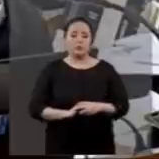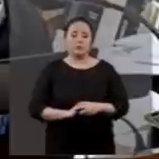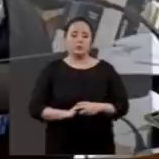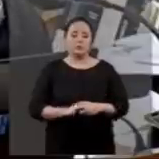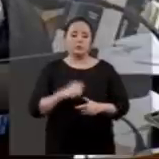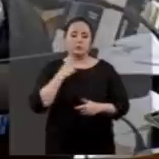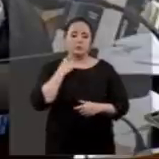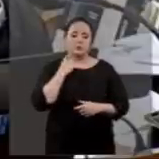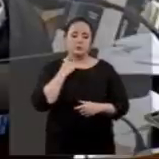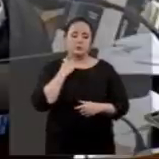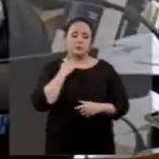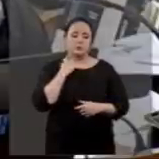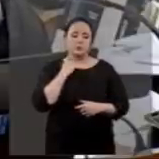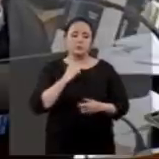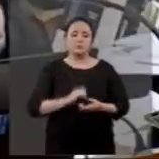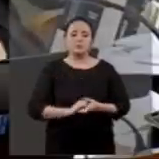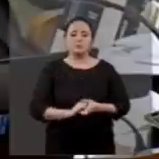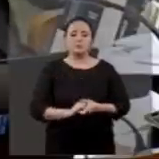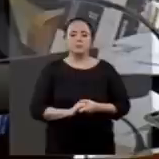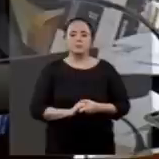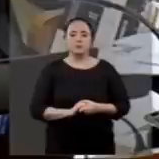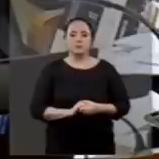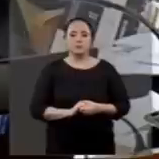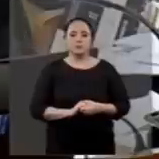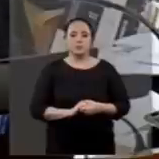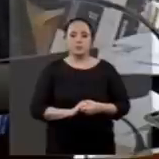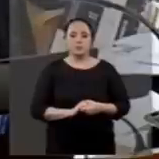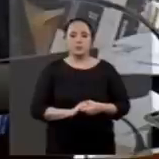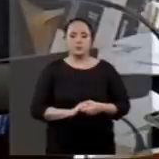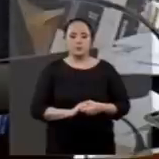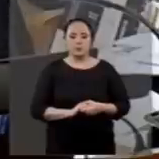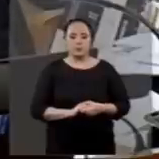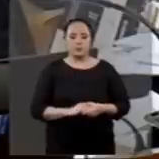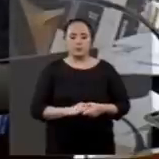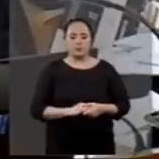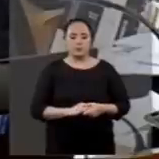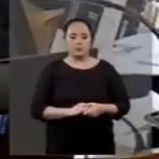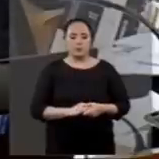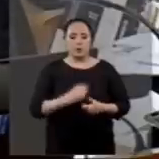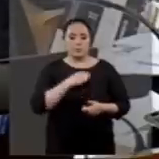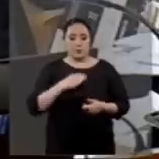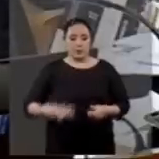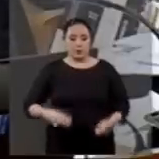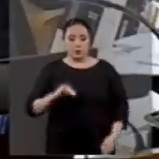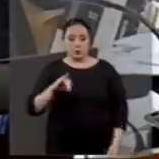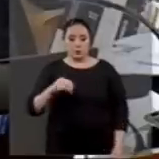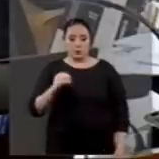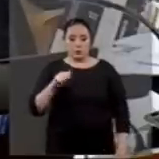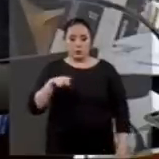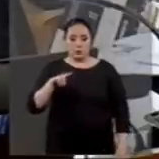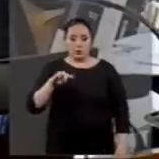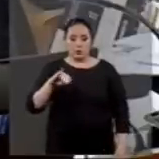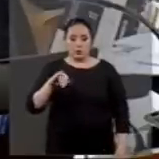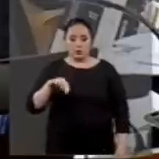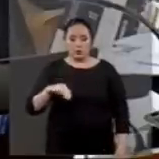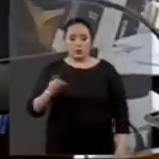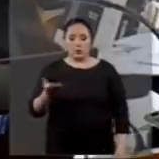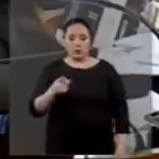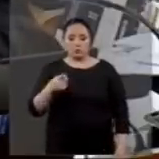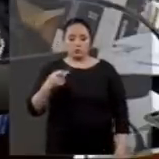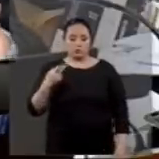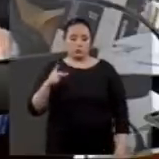o ministro relator que antecedeu aqui, o Joaquim Barbosa, Vossa Excelência agora, se é uma sanção